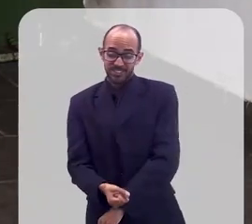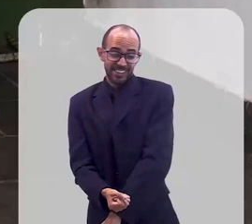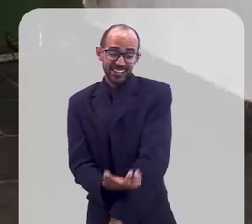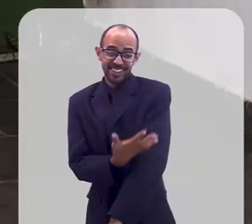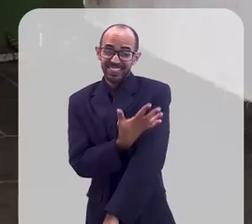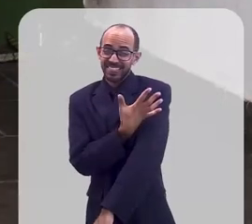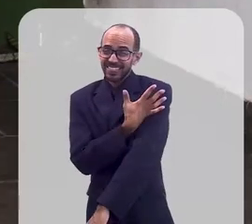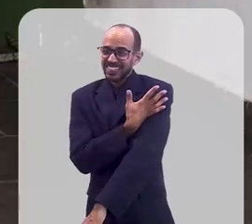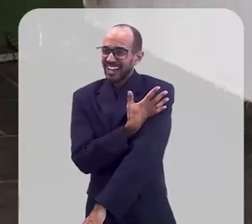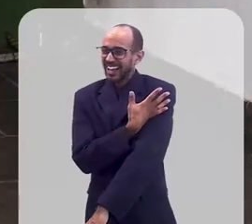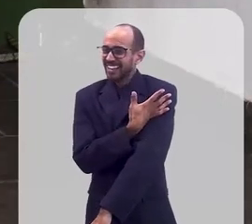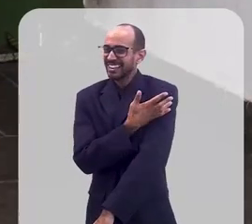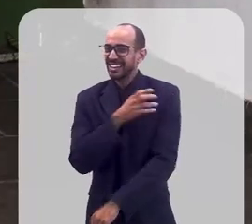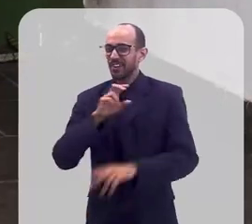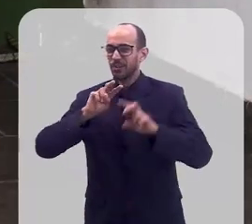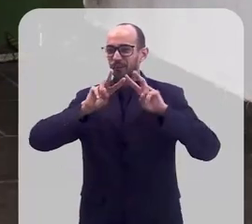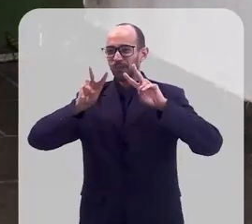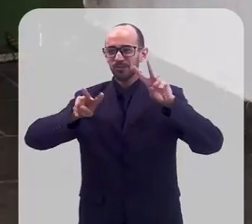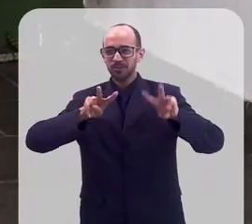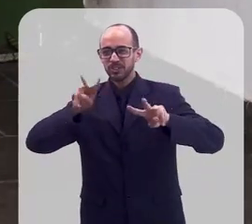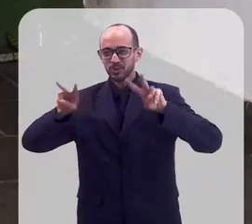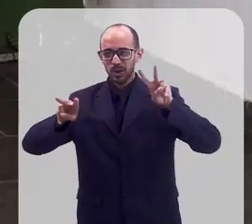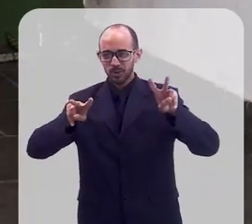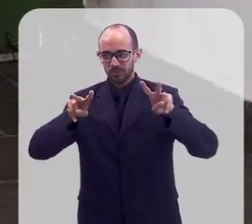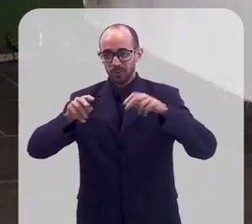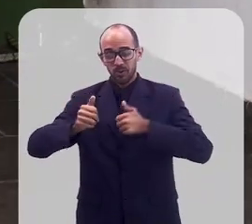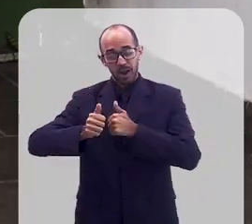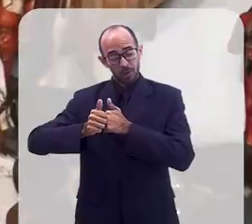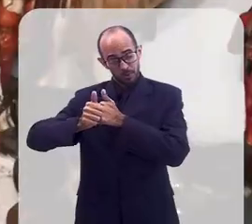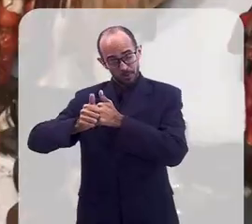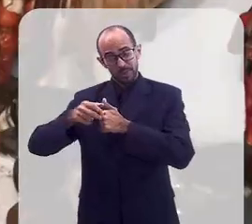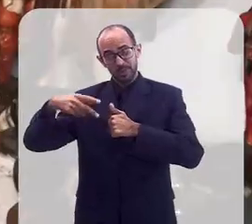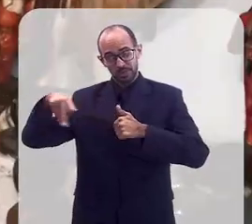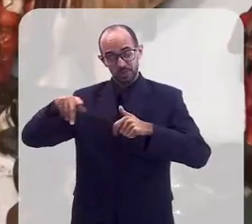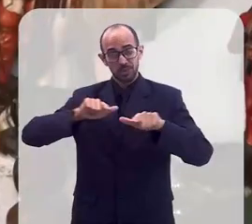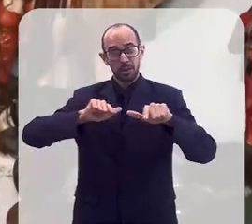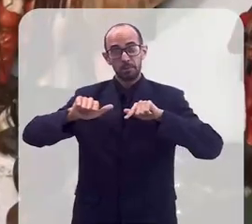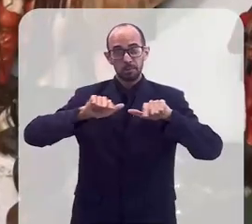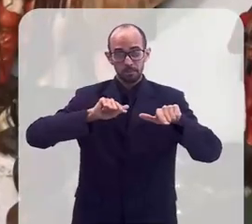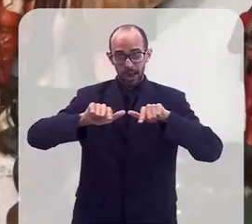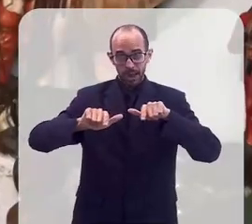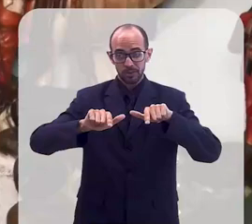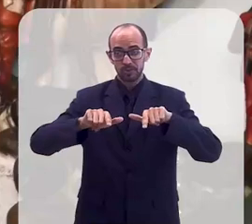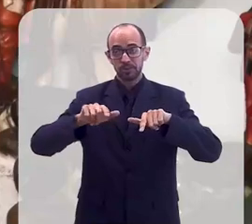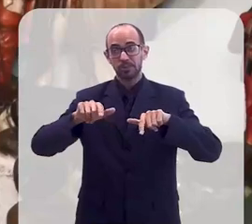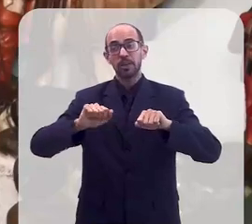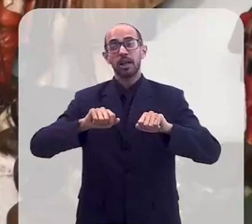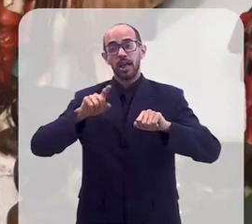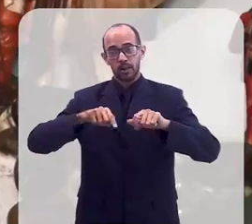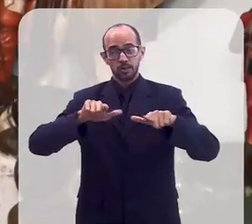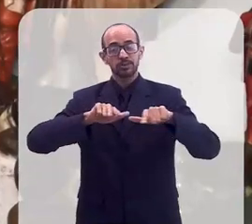Fiquei encantada com tudo que vi e acompanho o trabalho de vocês. É um